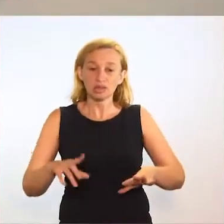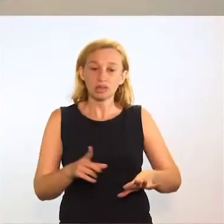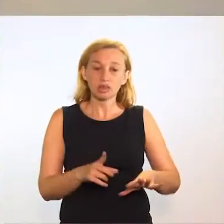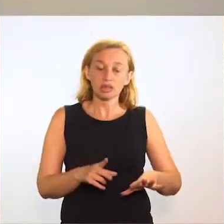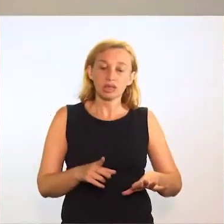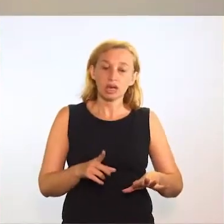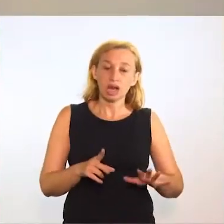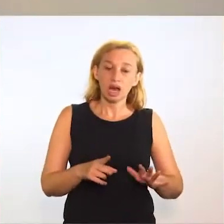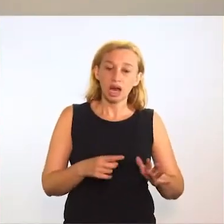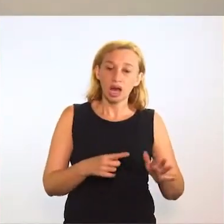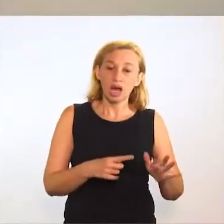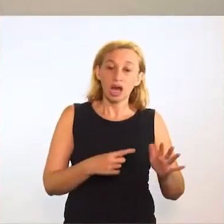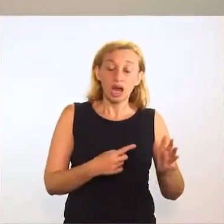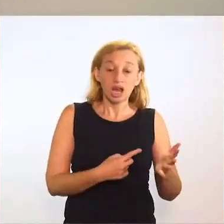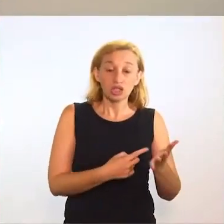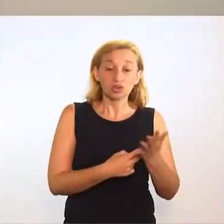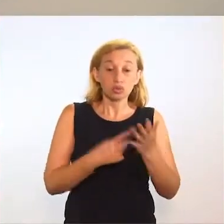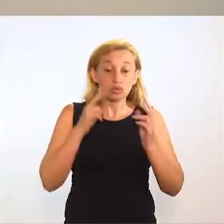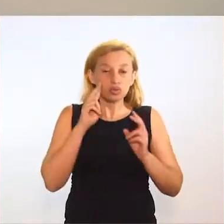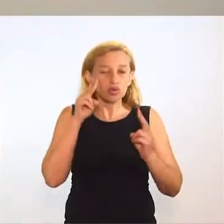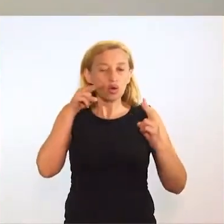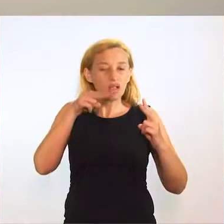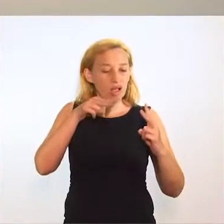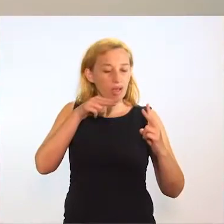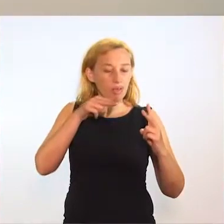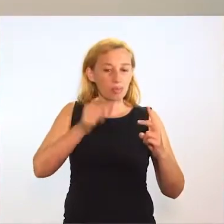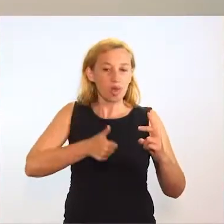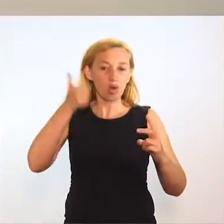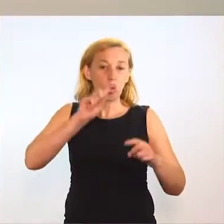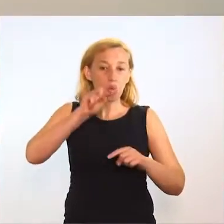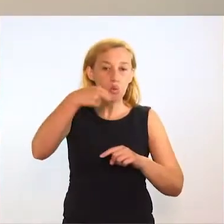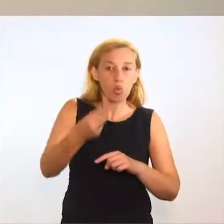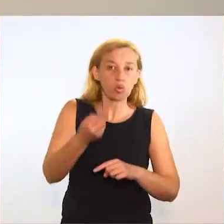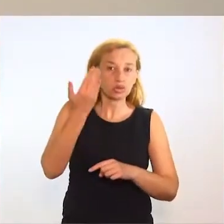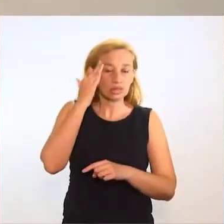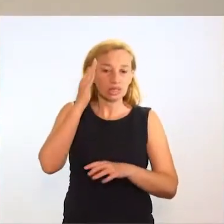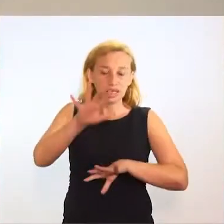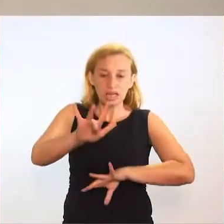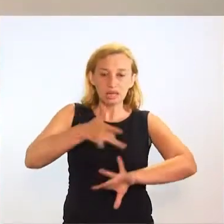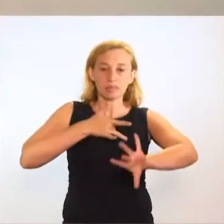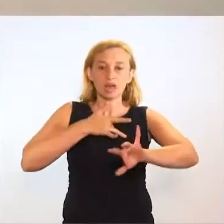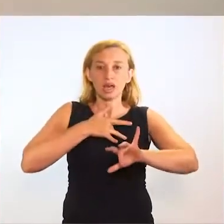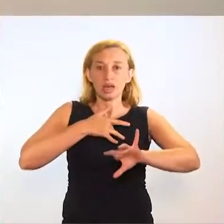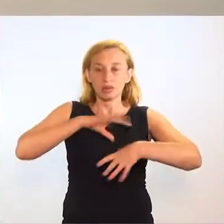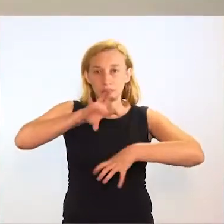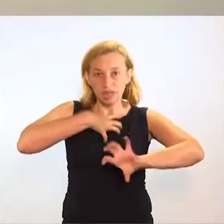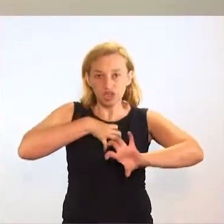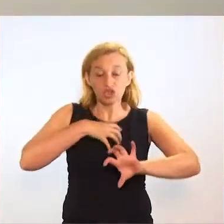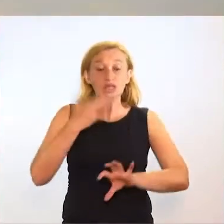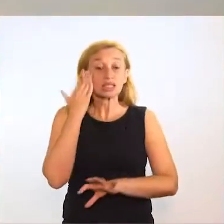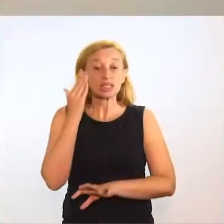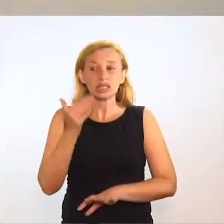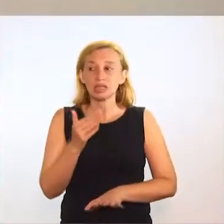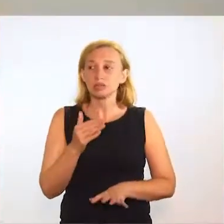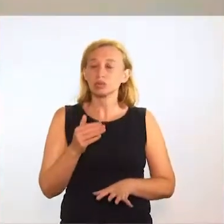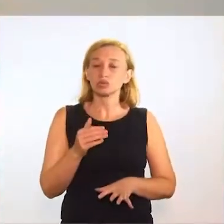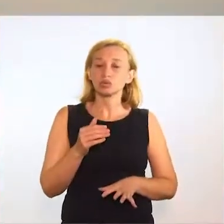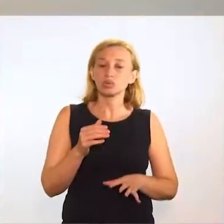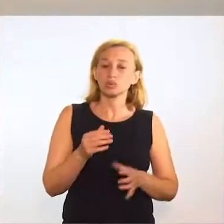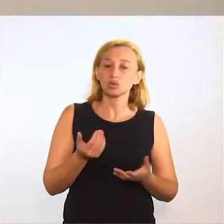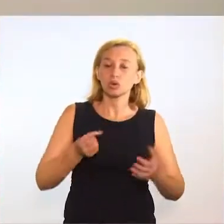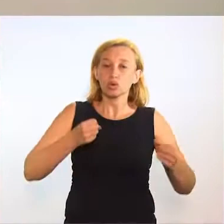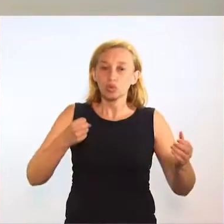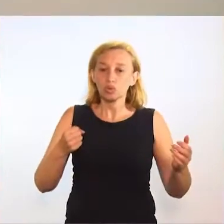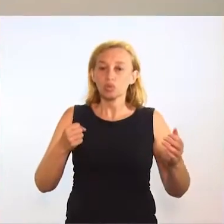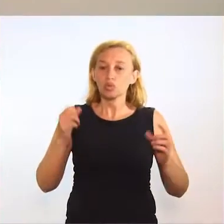essa pandemia veio trazer para a gente essa questão do olhar mais humano para o outro, né? Entender e ter mais empatia. E a gente entende